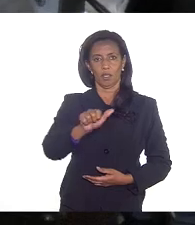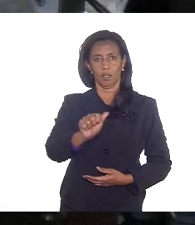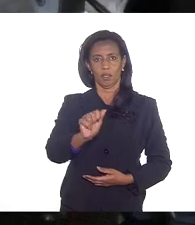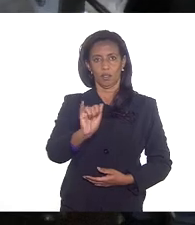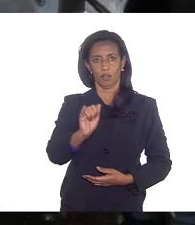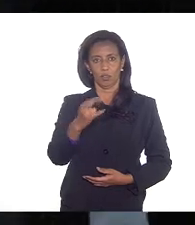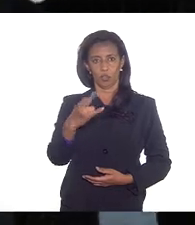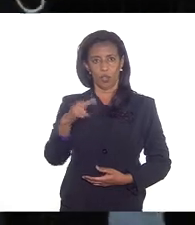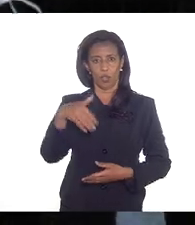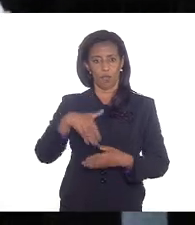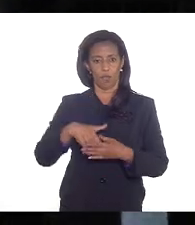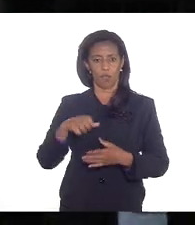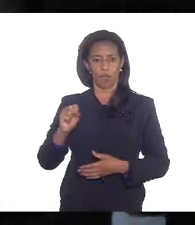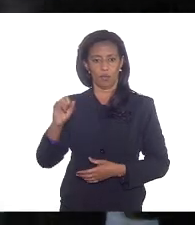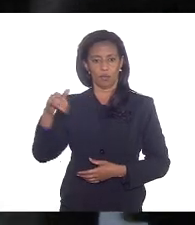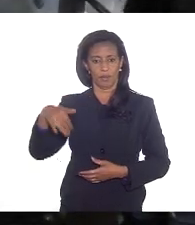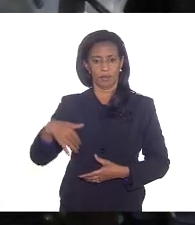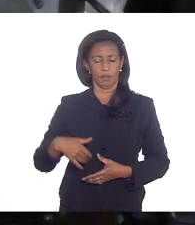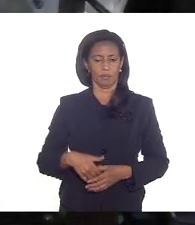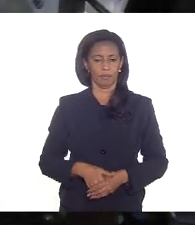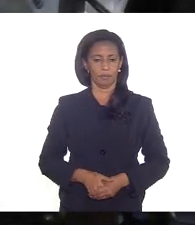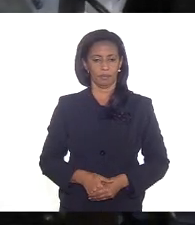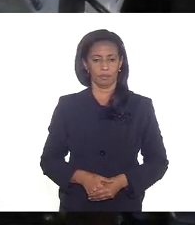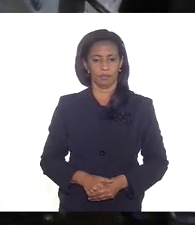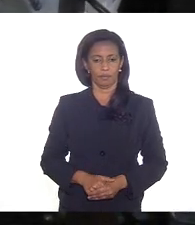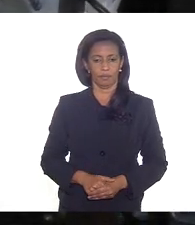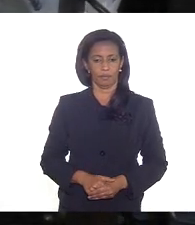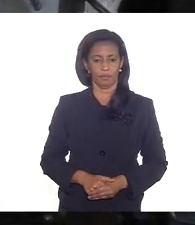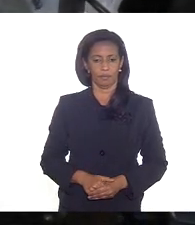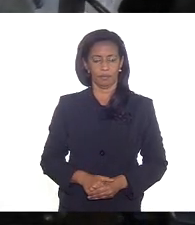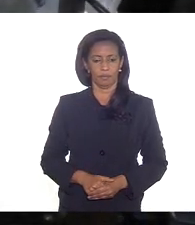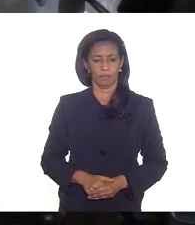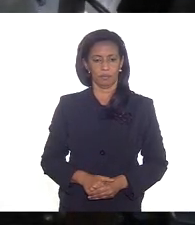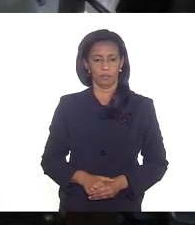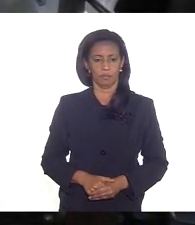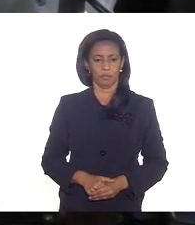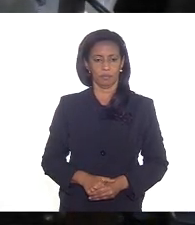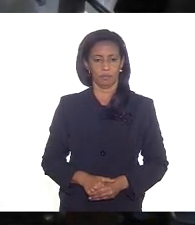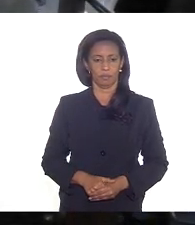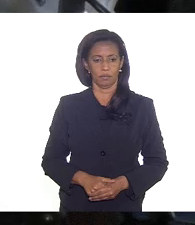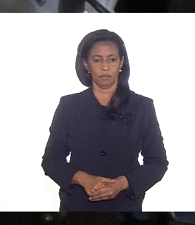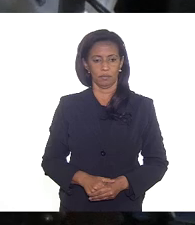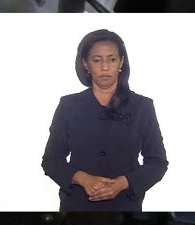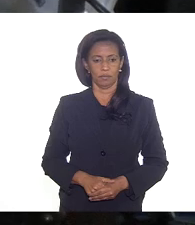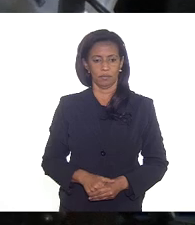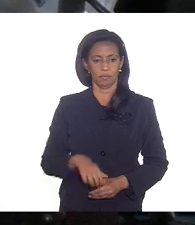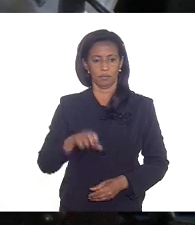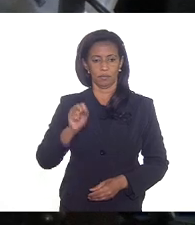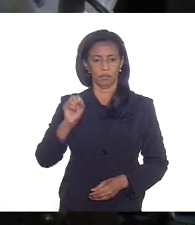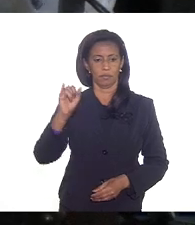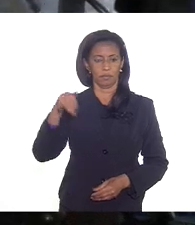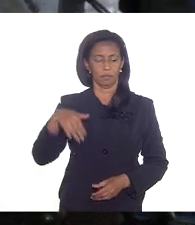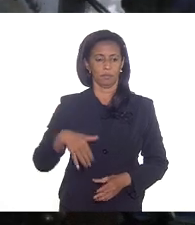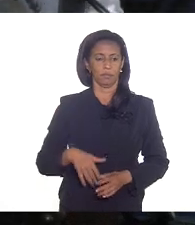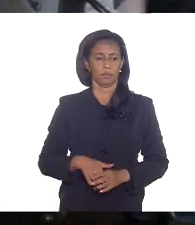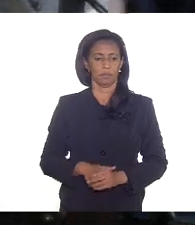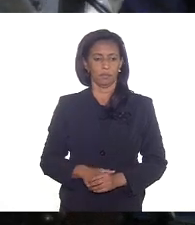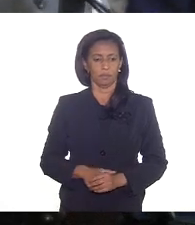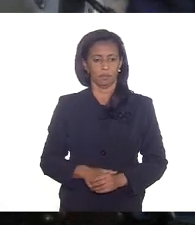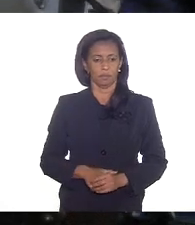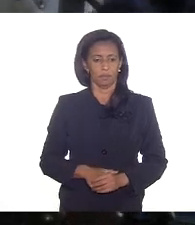lotes em seu presidente o Otávio semente voltou-se Giovani Ratinho volta assim